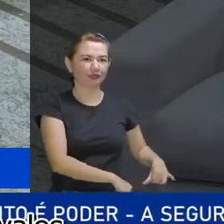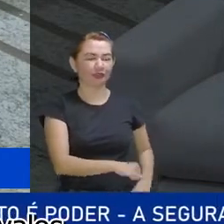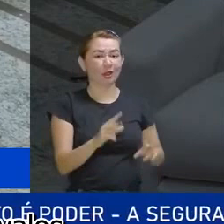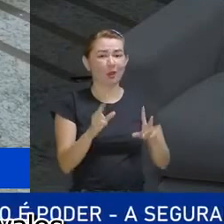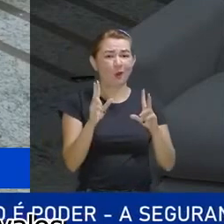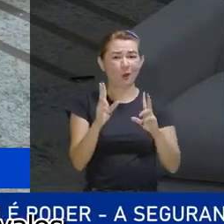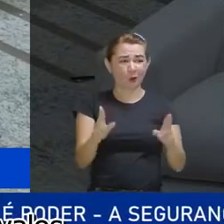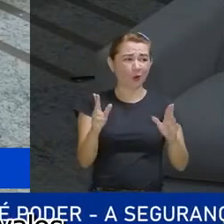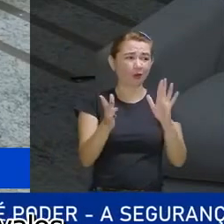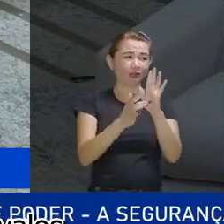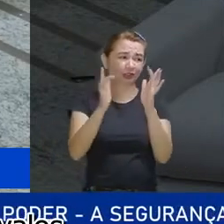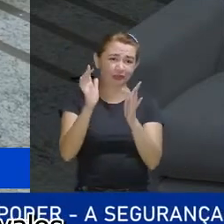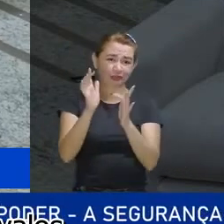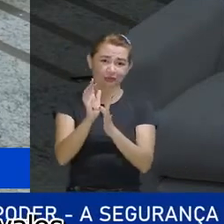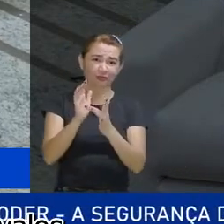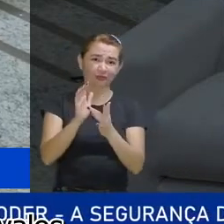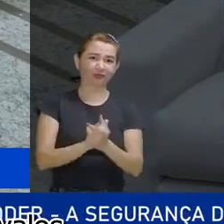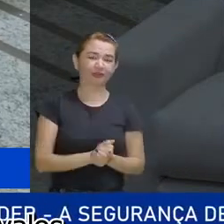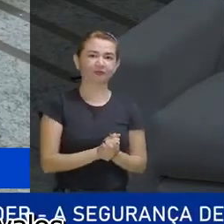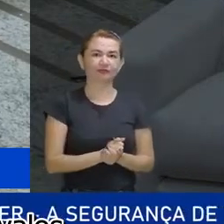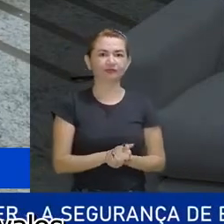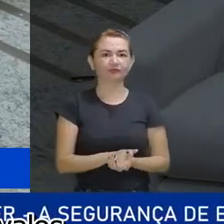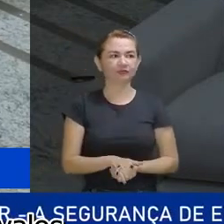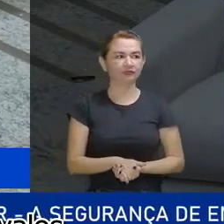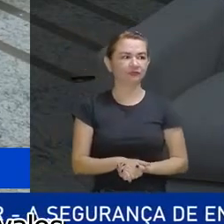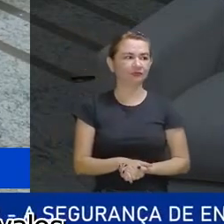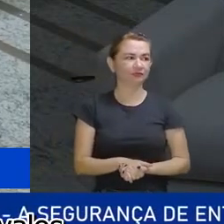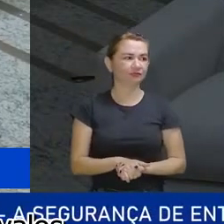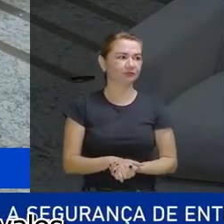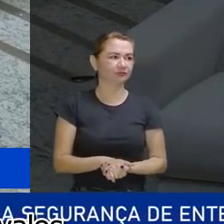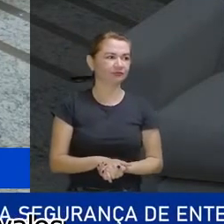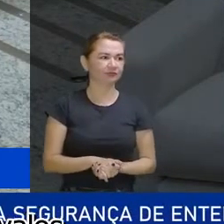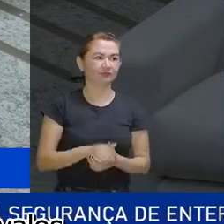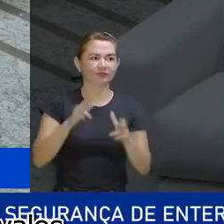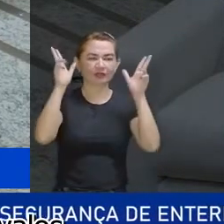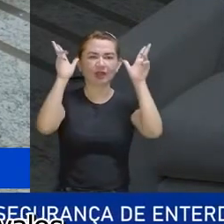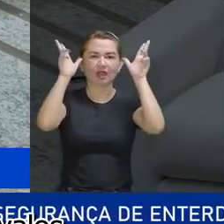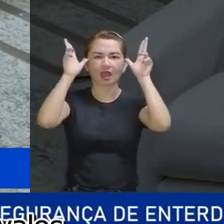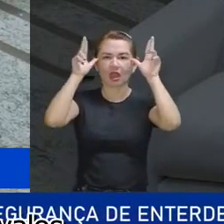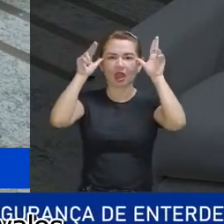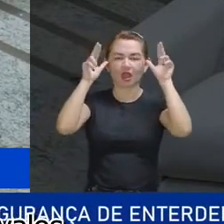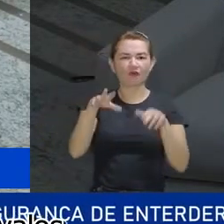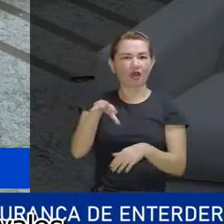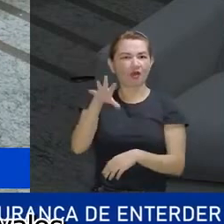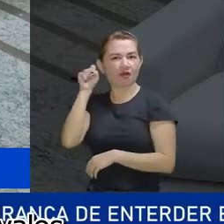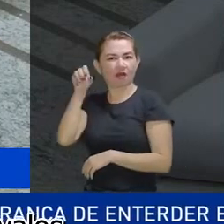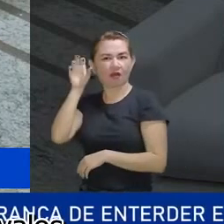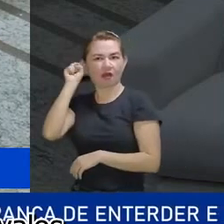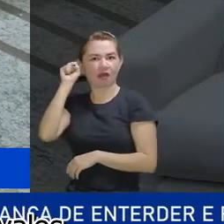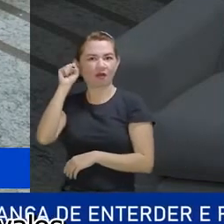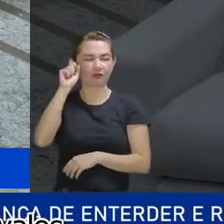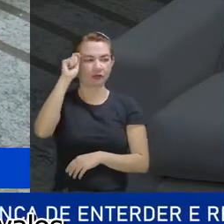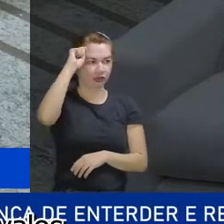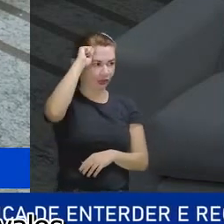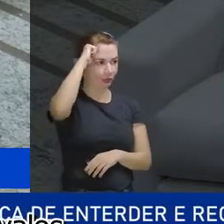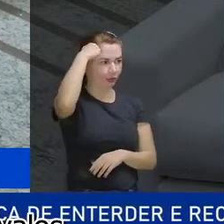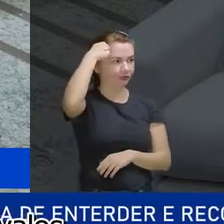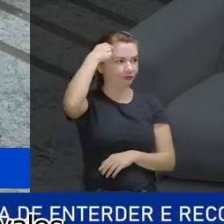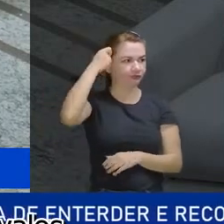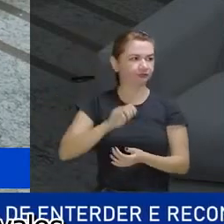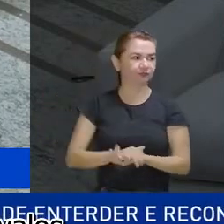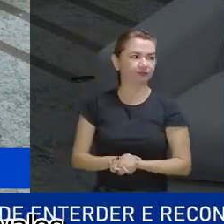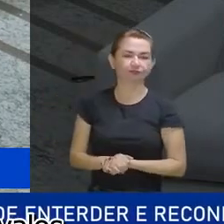Jesus Cristo, os homens cavalos, os negros mandados